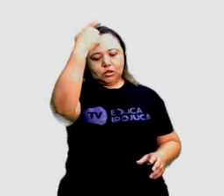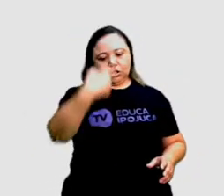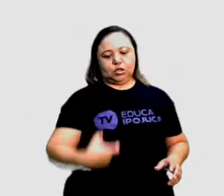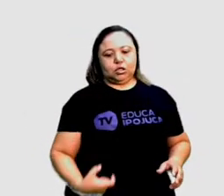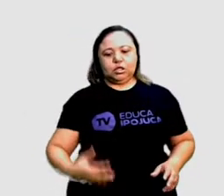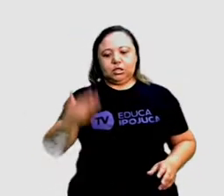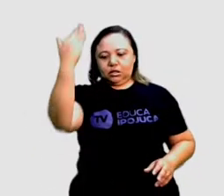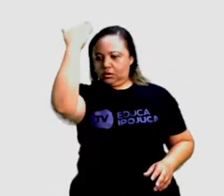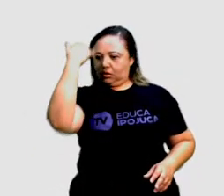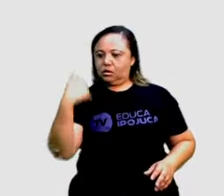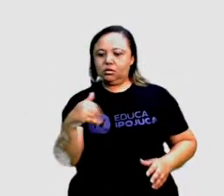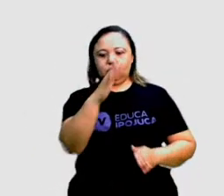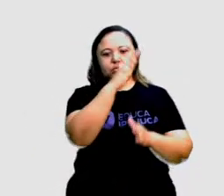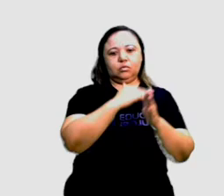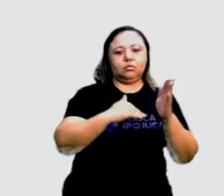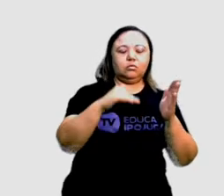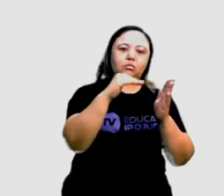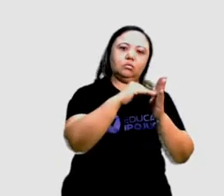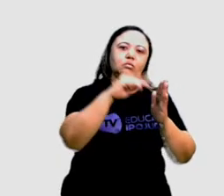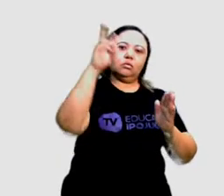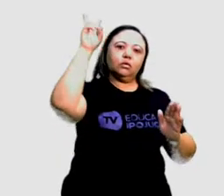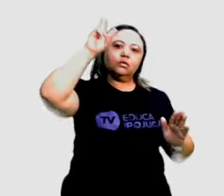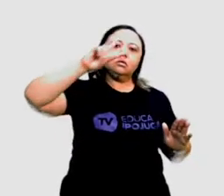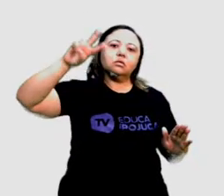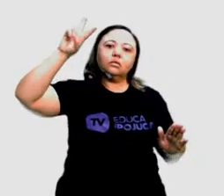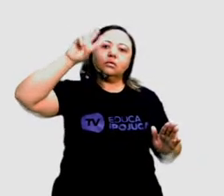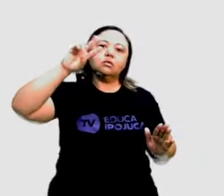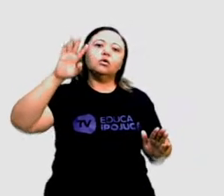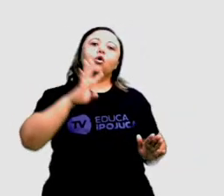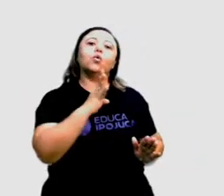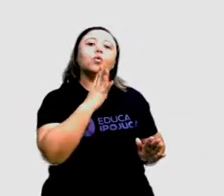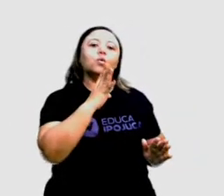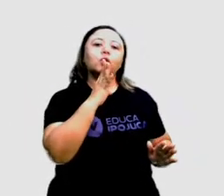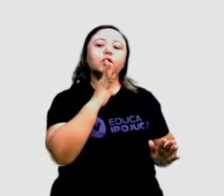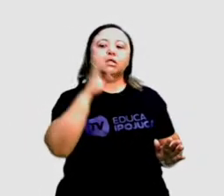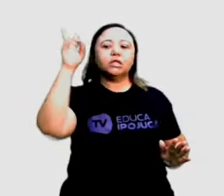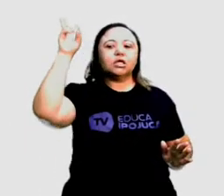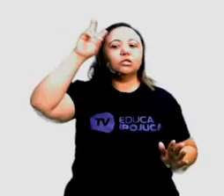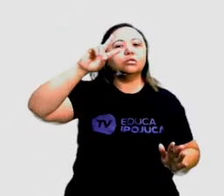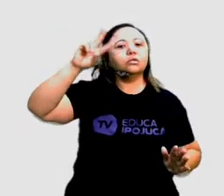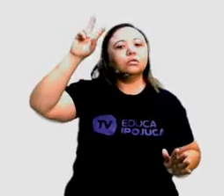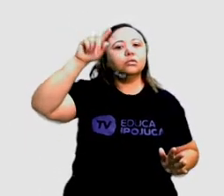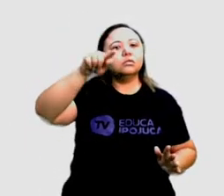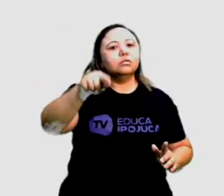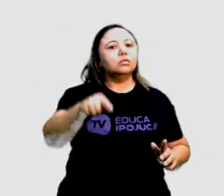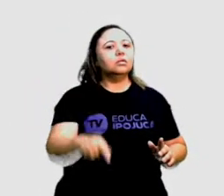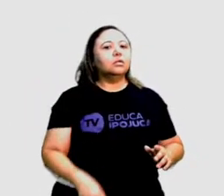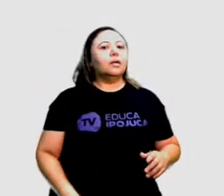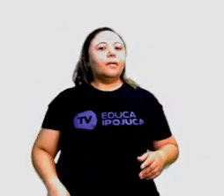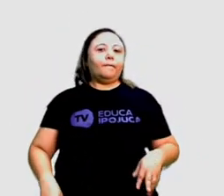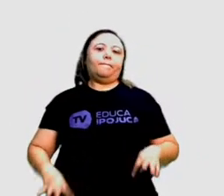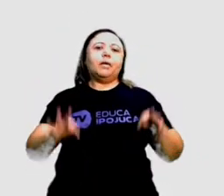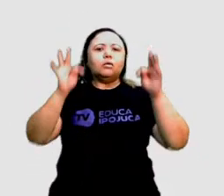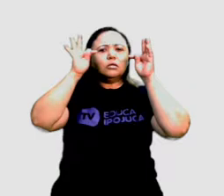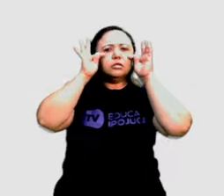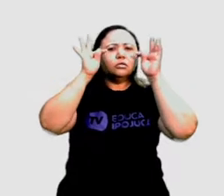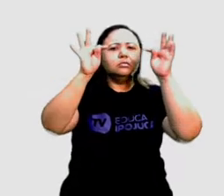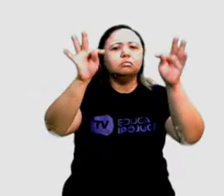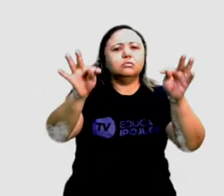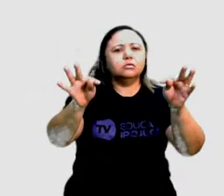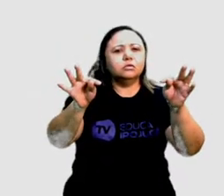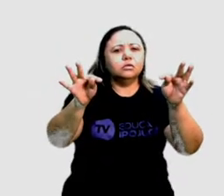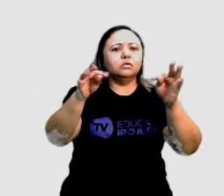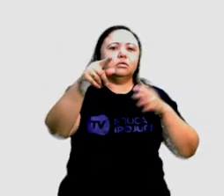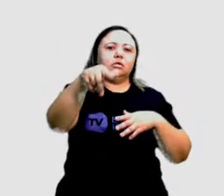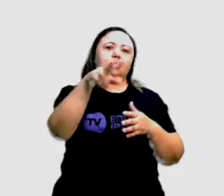tudo. Mas é aquele que conhece toda a história. Parece uma testemunha invisível da história.